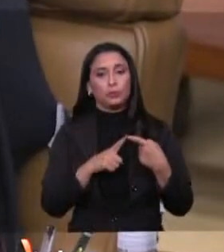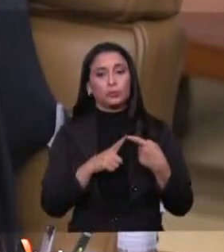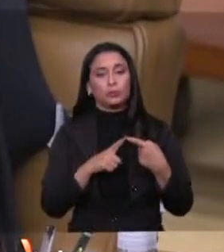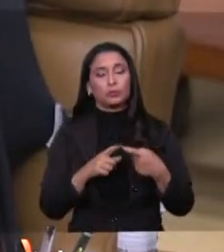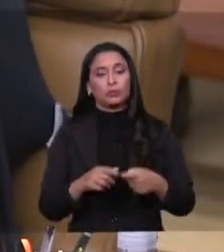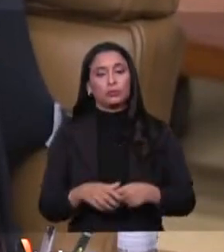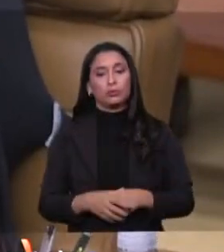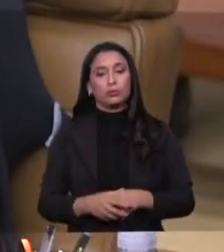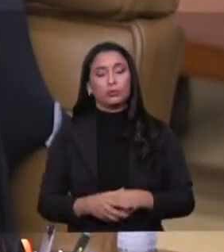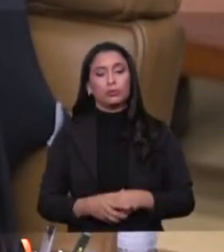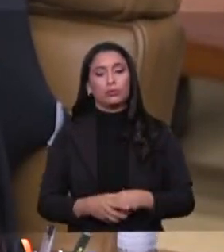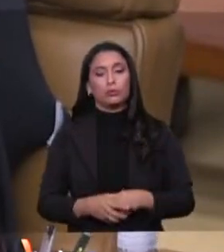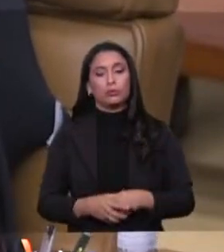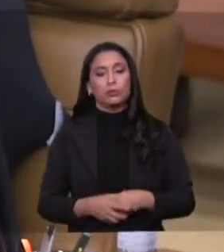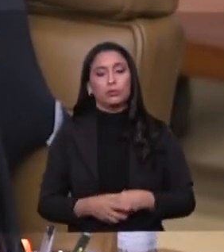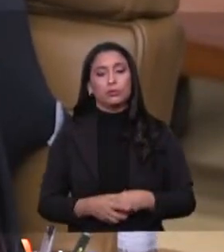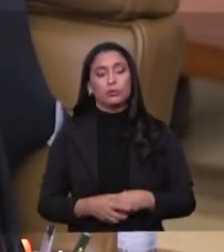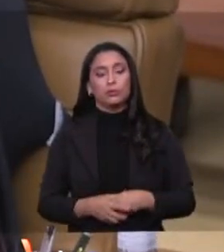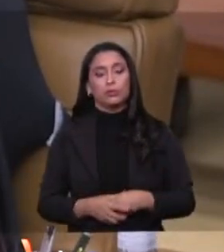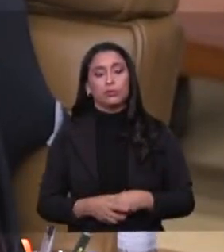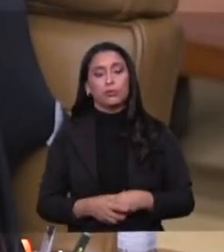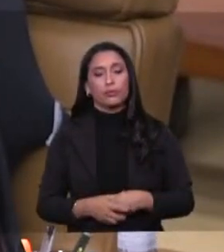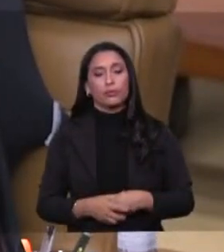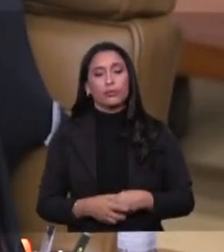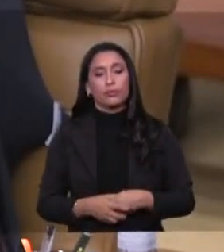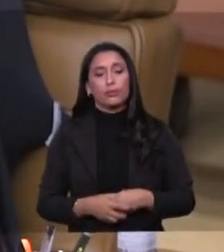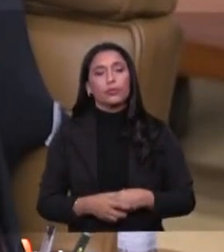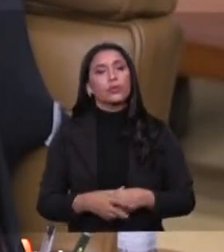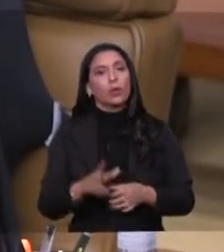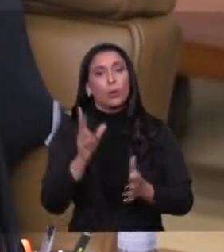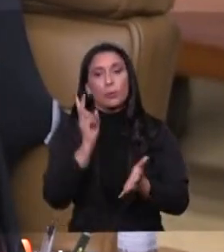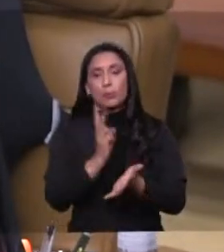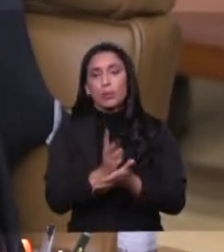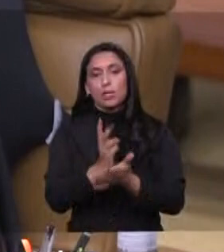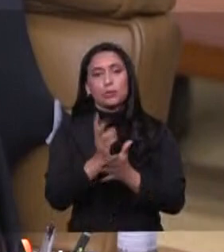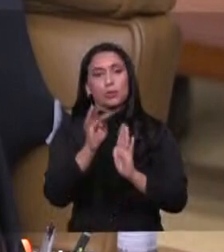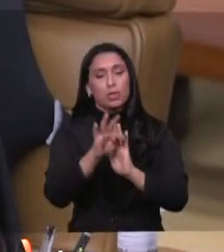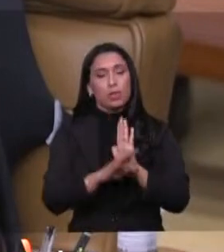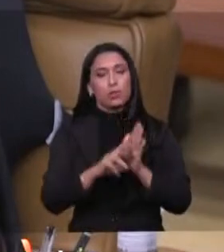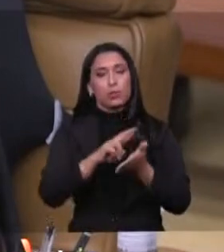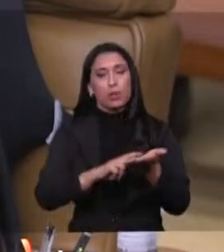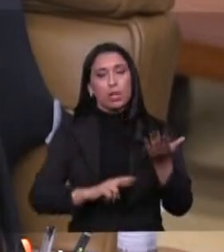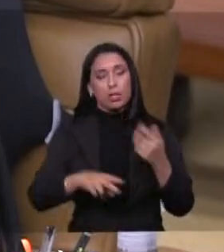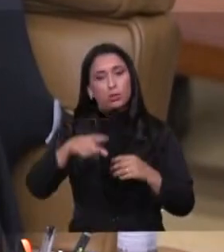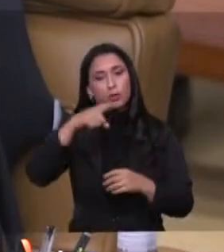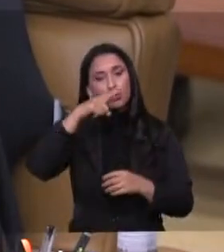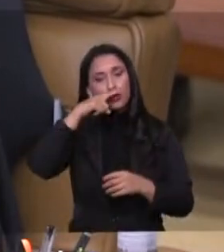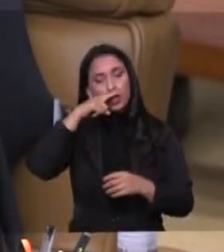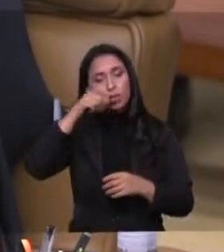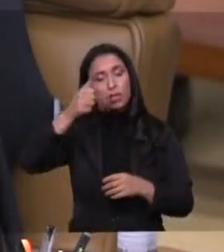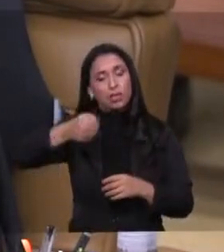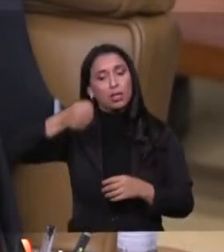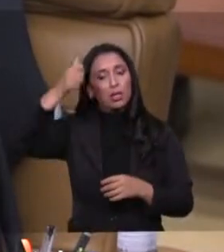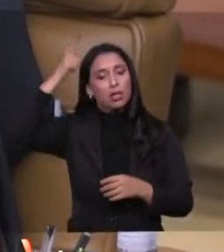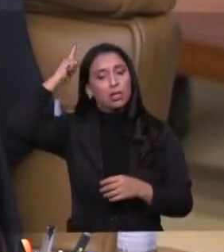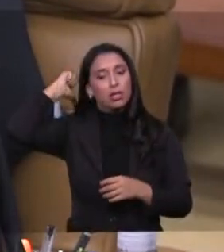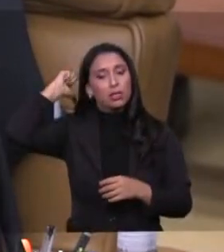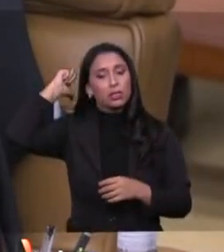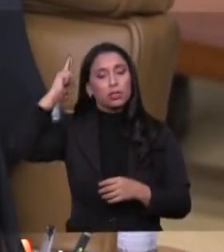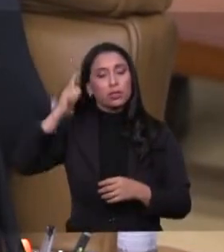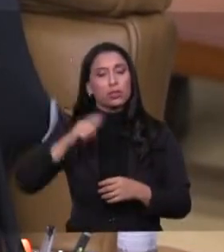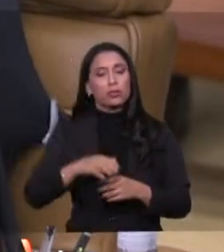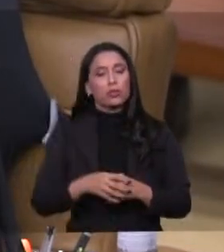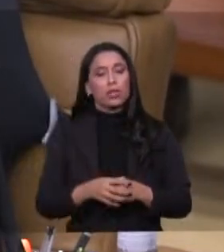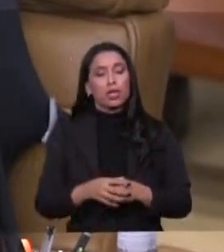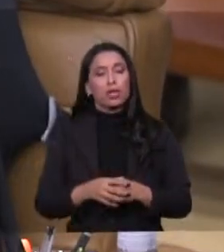está igual a mesma redação do ministro Edson Fachin, do ministro Alexandre de Moraes,